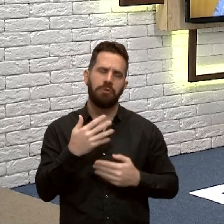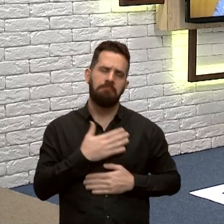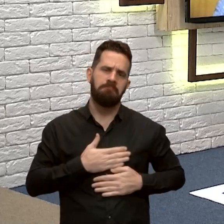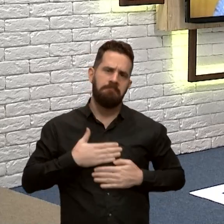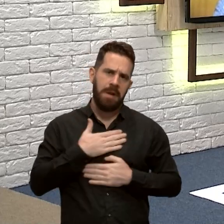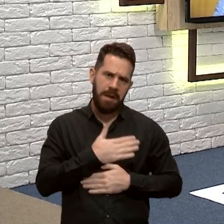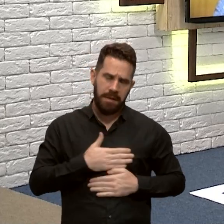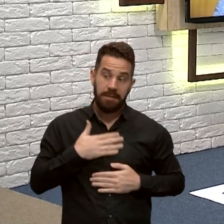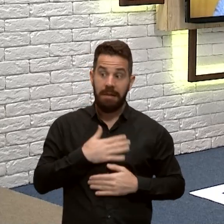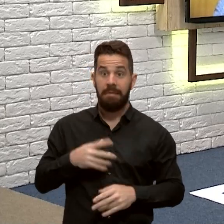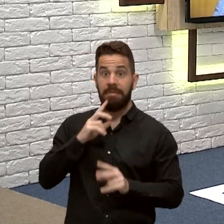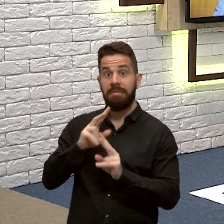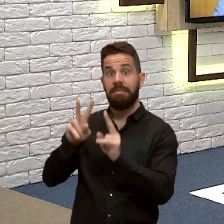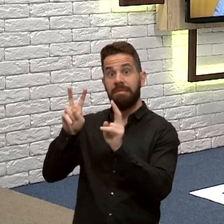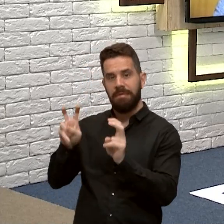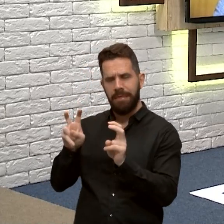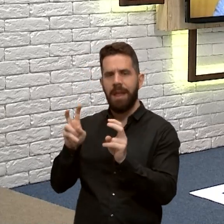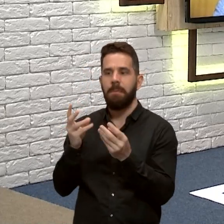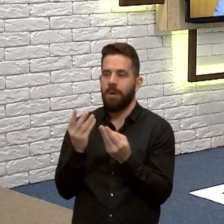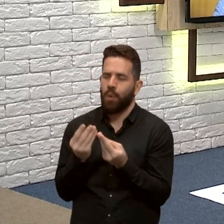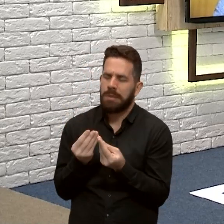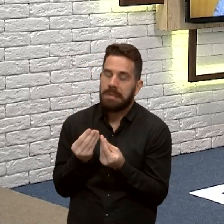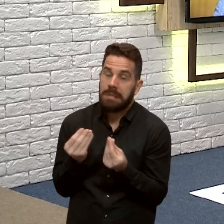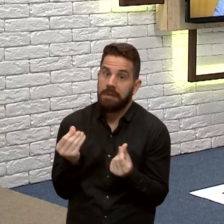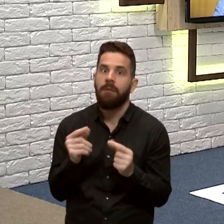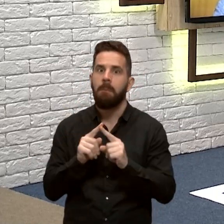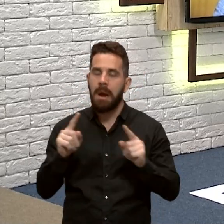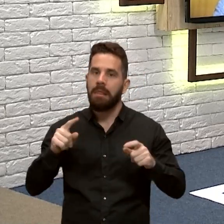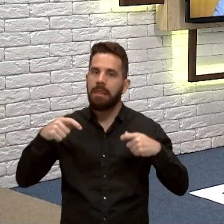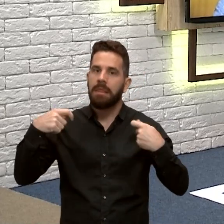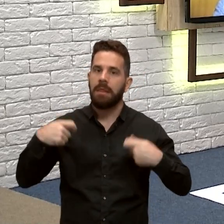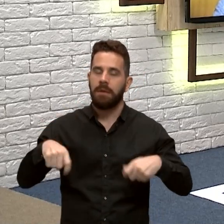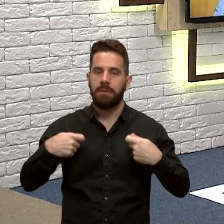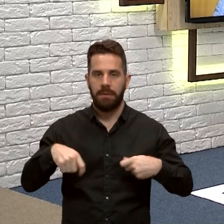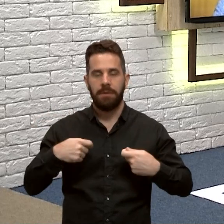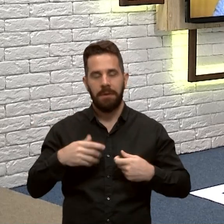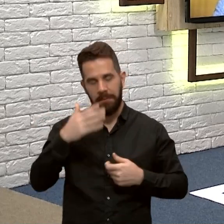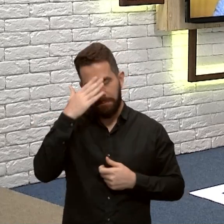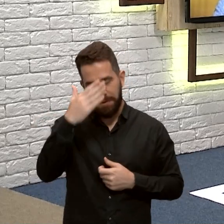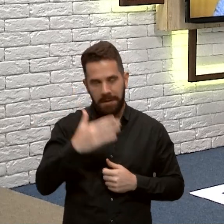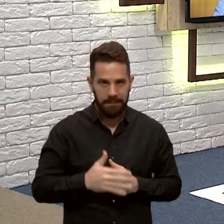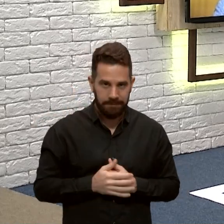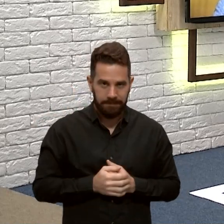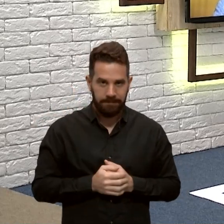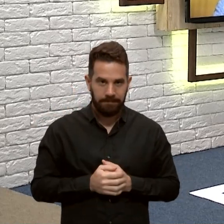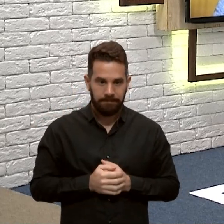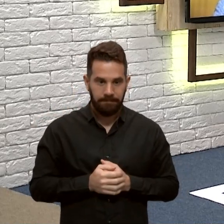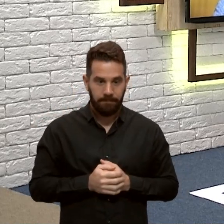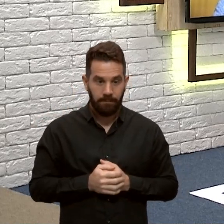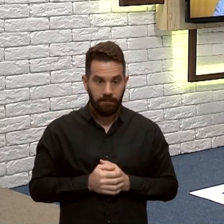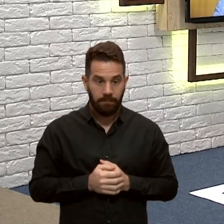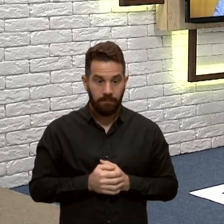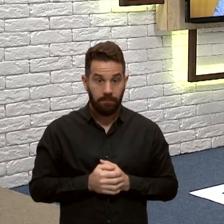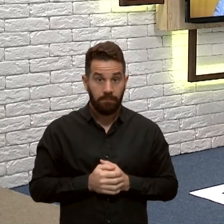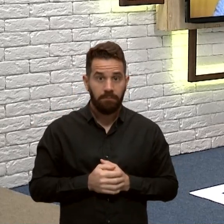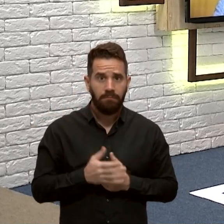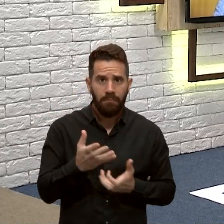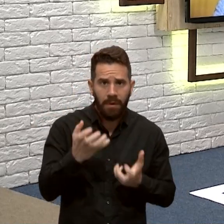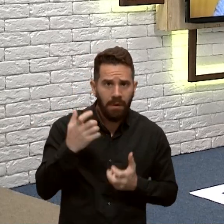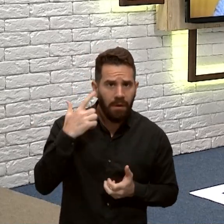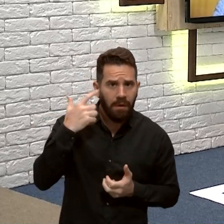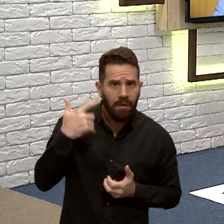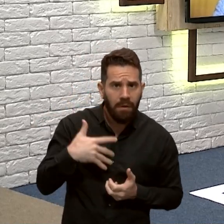desse tema tão sensível e tão necessário. Muito obrigada. É isso. Bom, Você quer que eu faça a minha